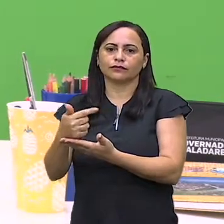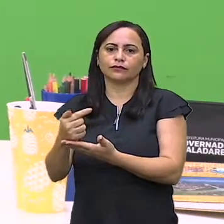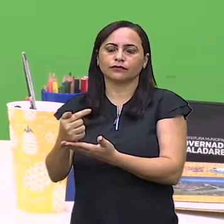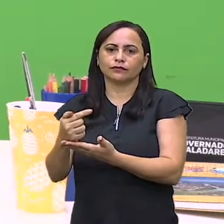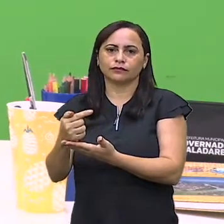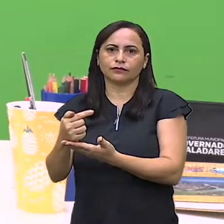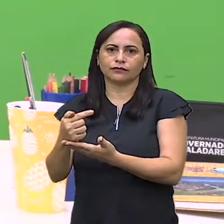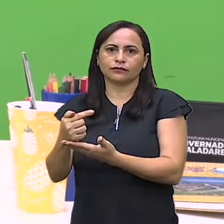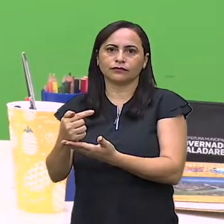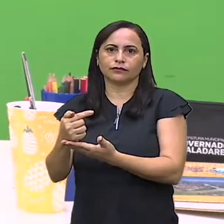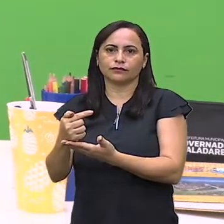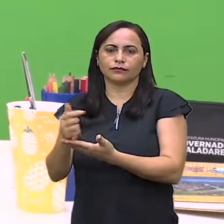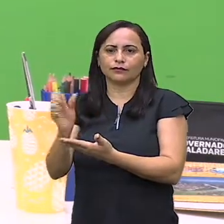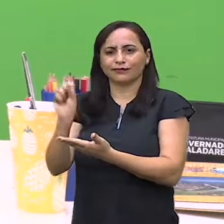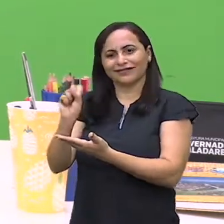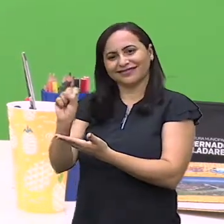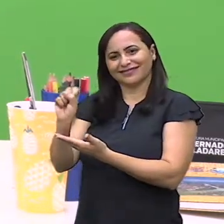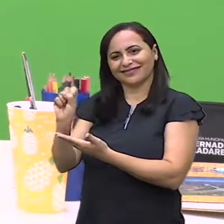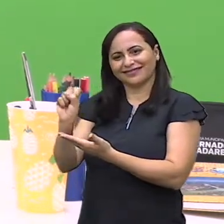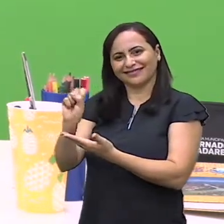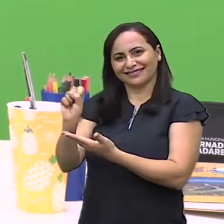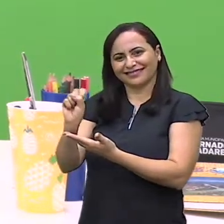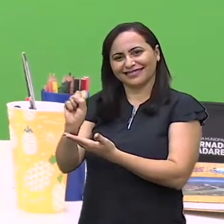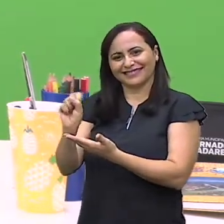sete e oito.